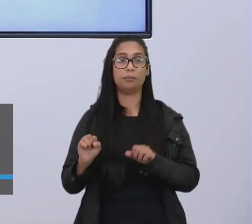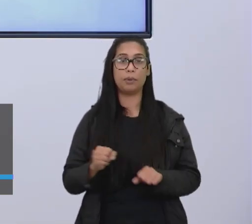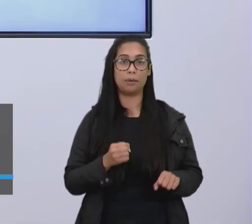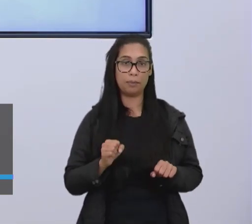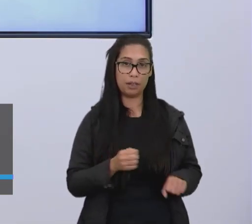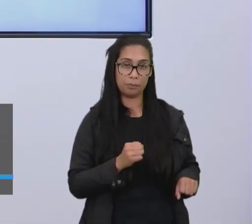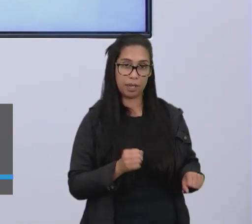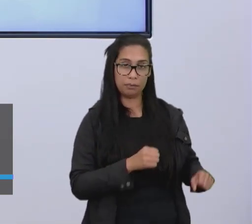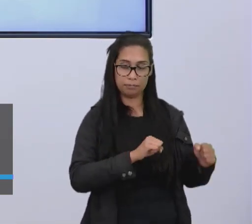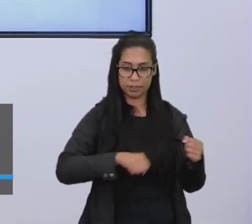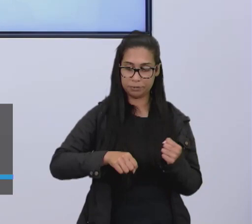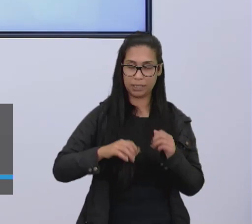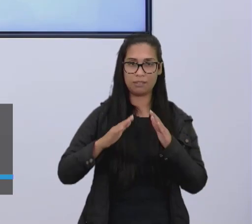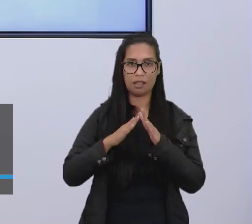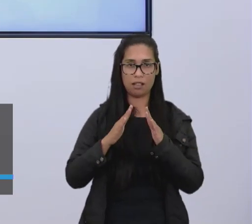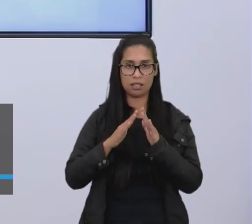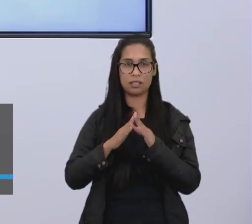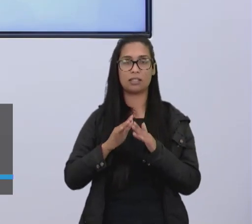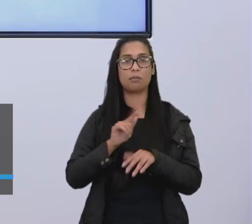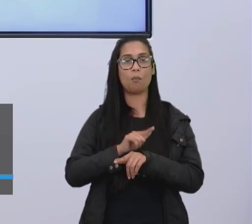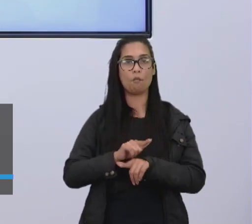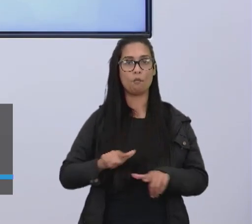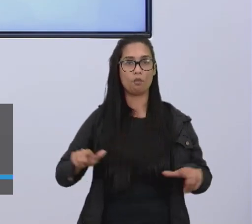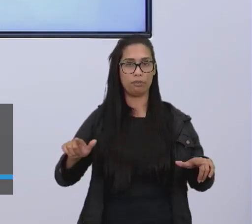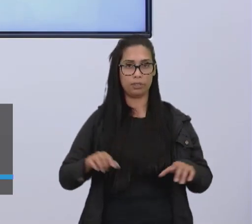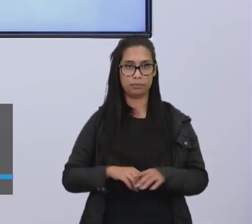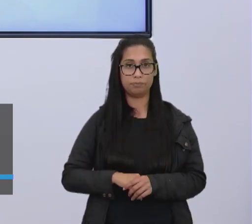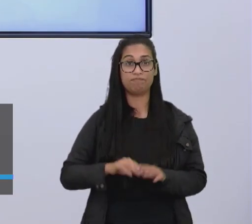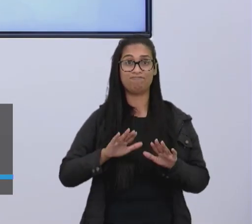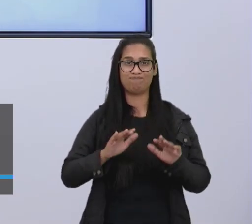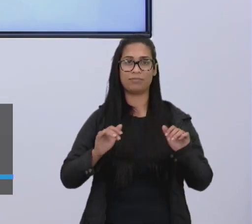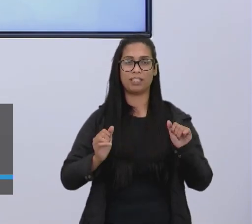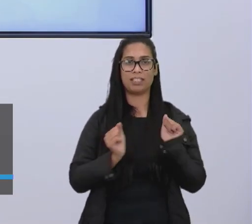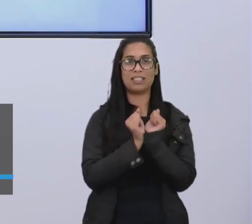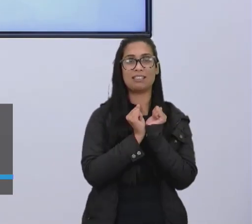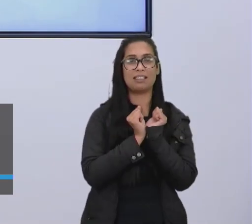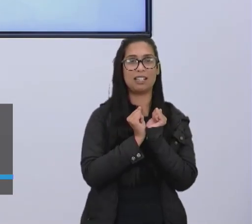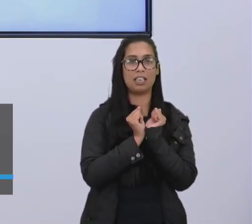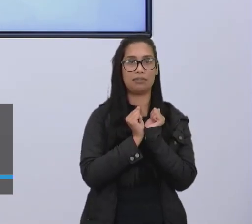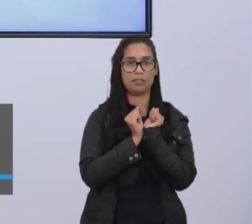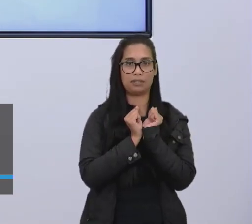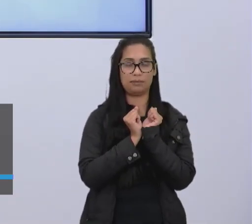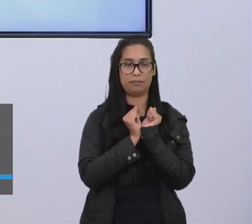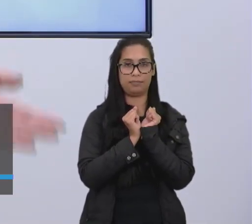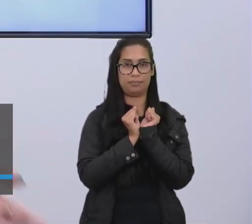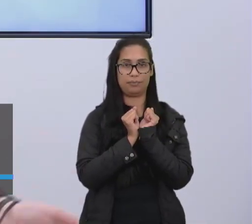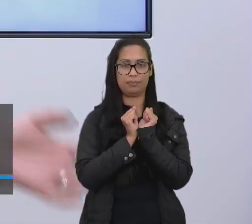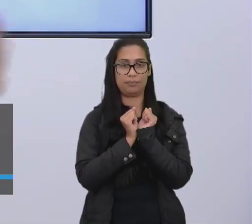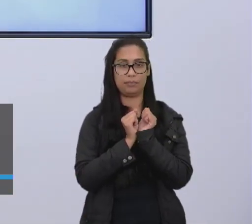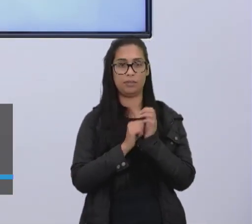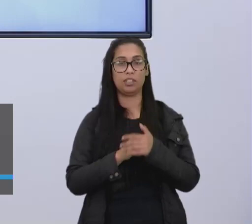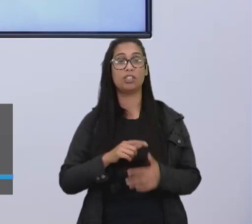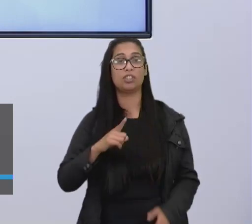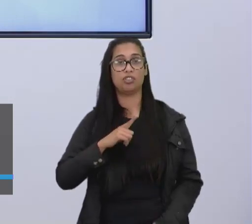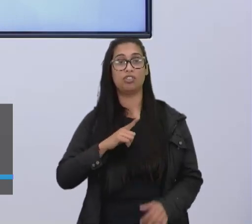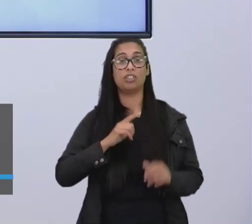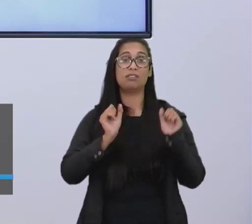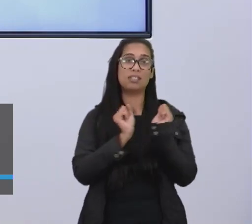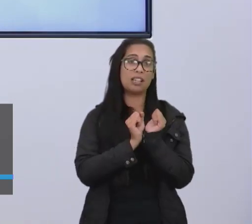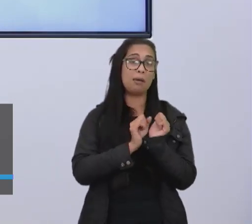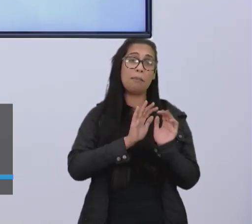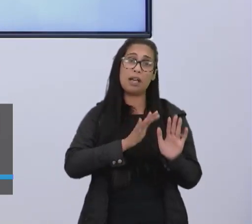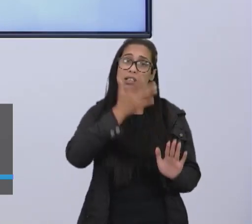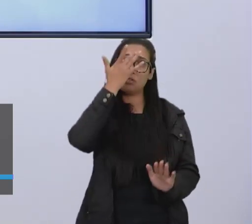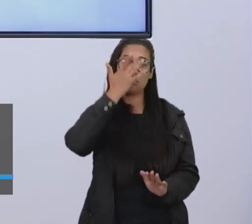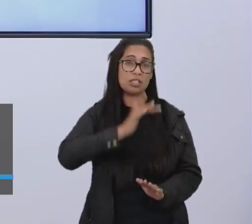casa, só que ela estava num trabalho análogo à escravidão. Tipo, ela meio que estava tendo um trabalho escravo sem saber. E aí ela